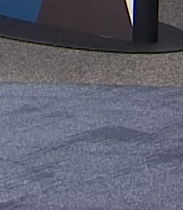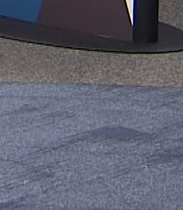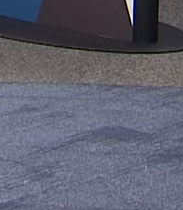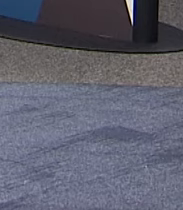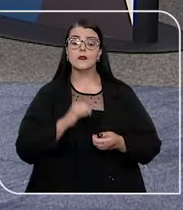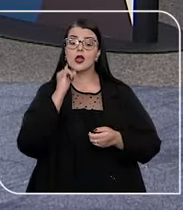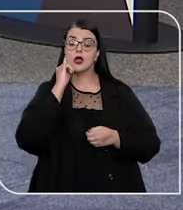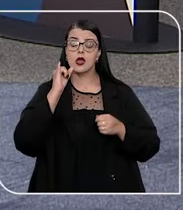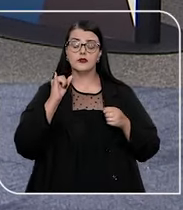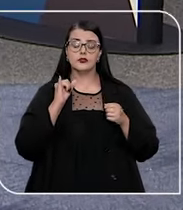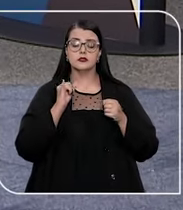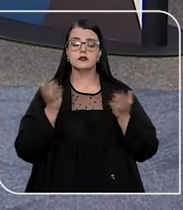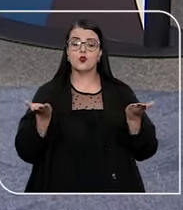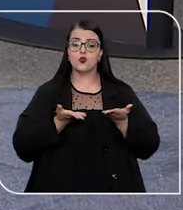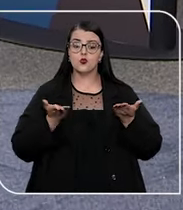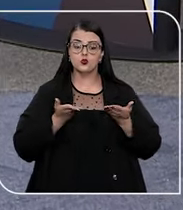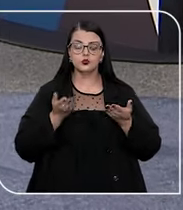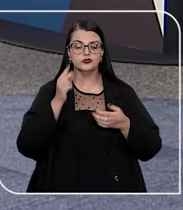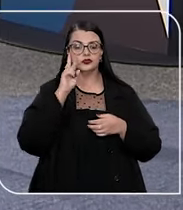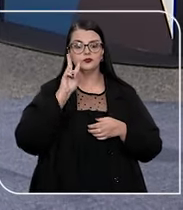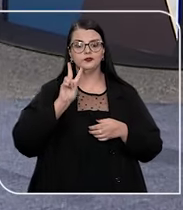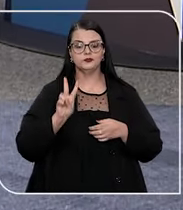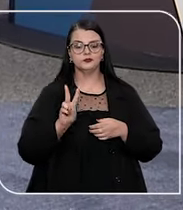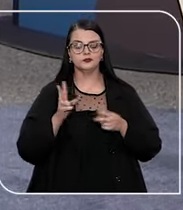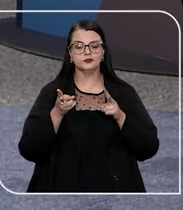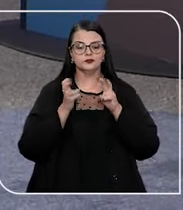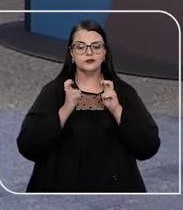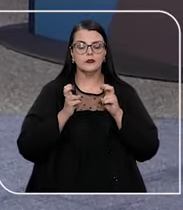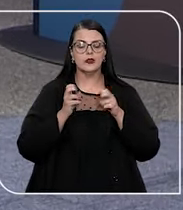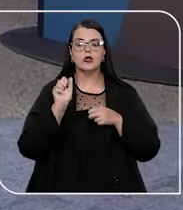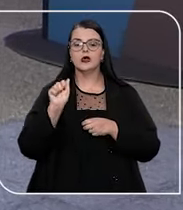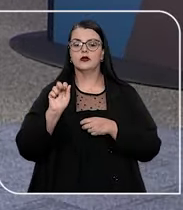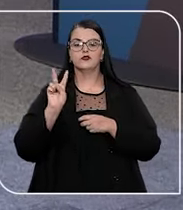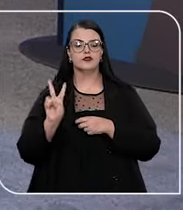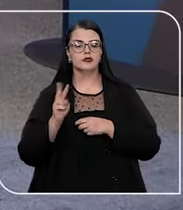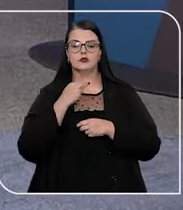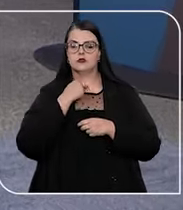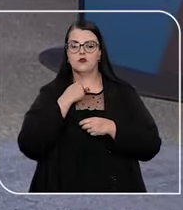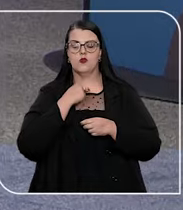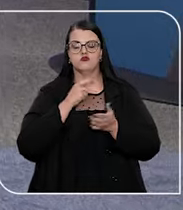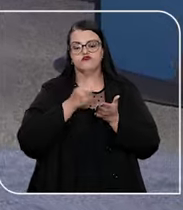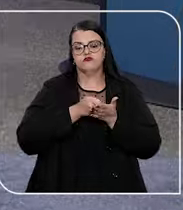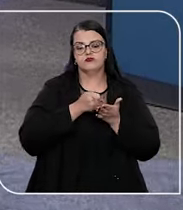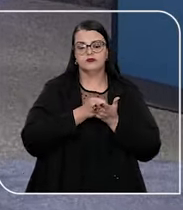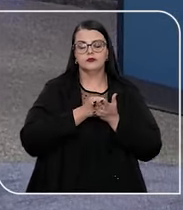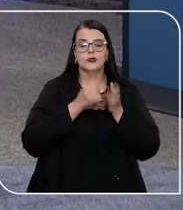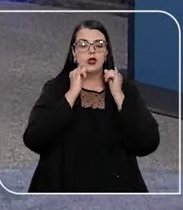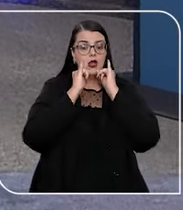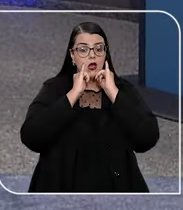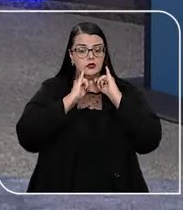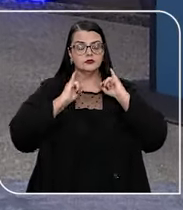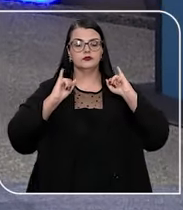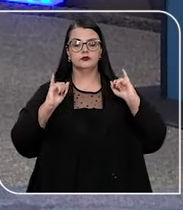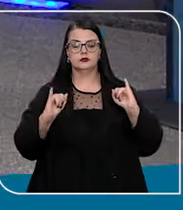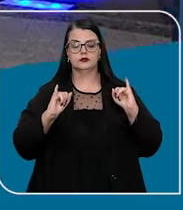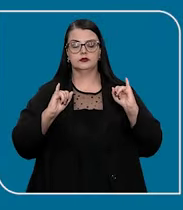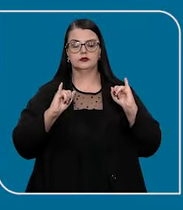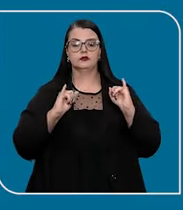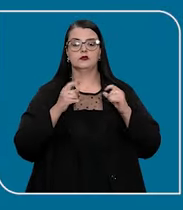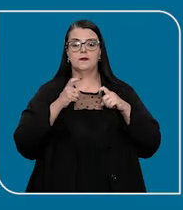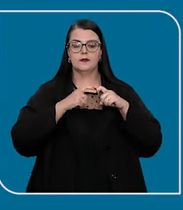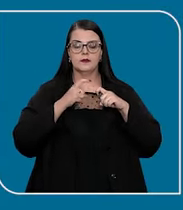programa Entre as notícias de hoje você vai ver Anvisa não pode impor restrições à propaganda de